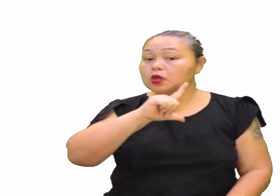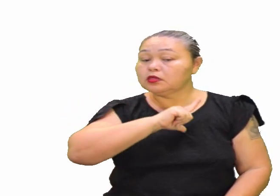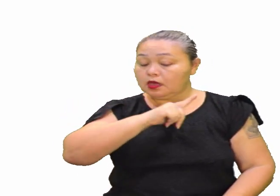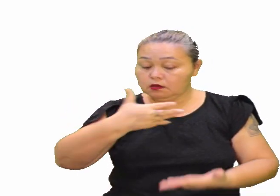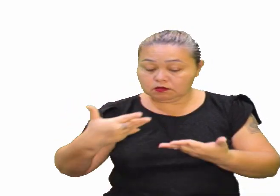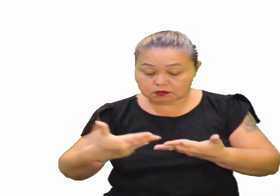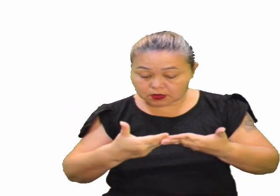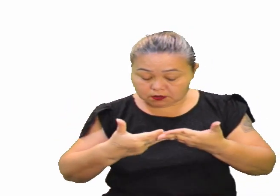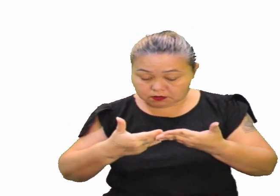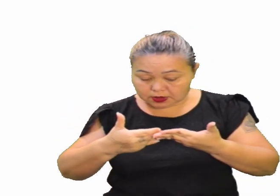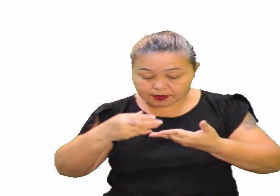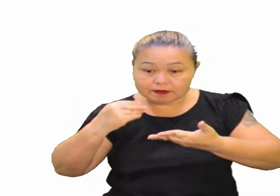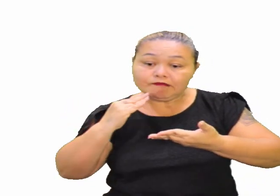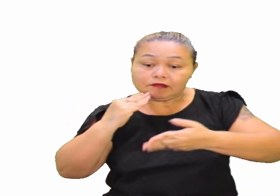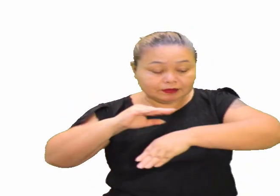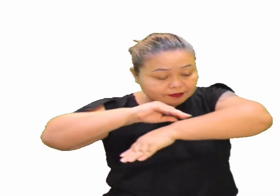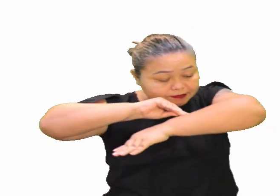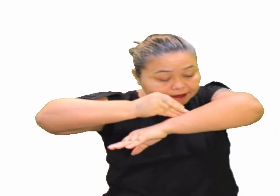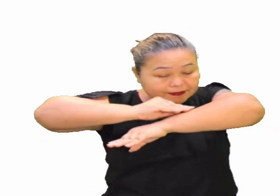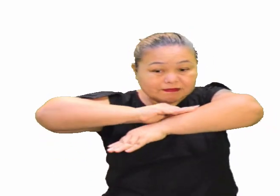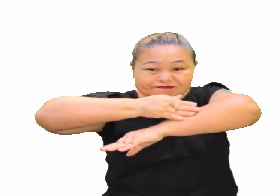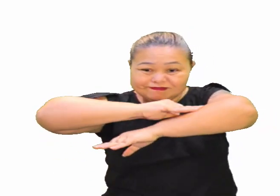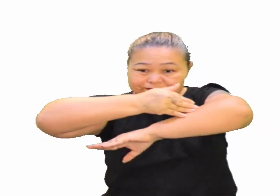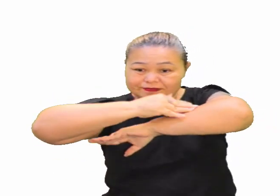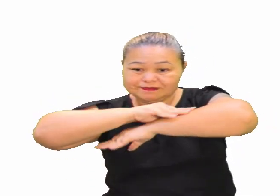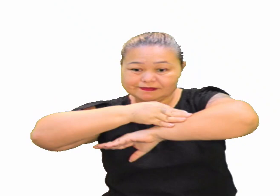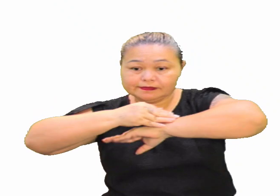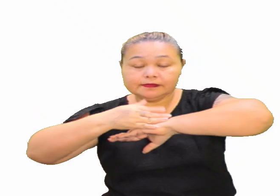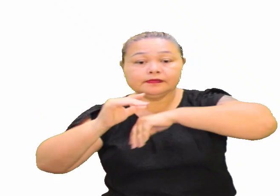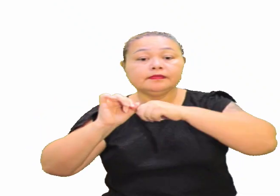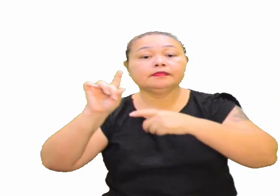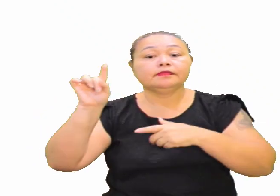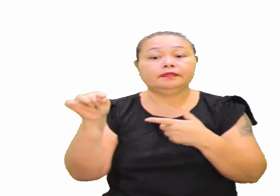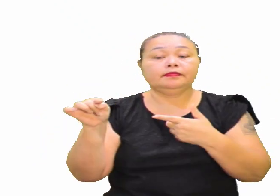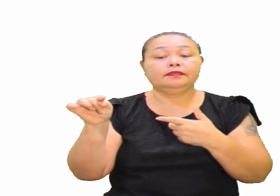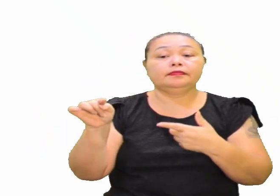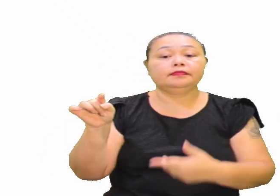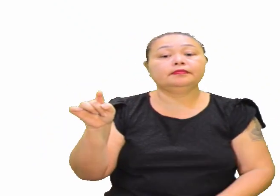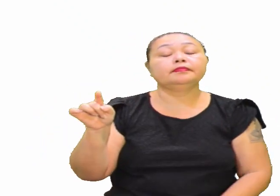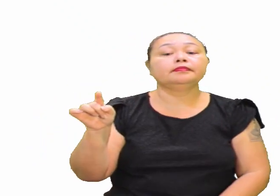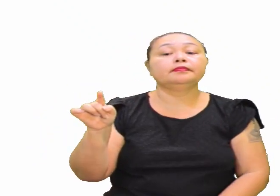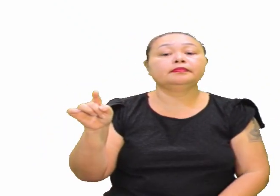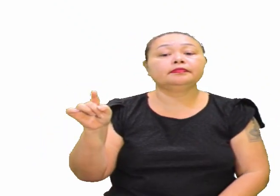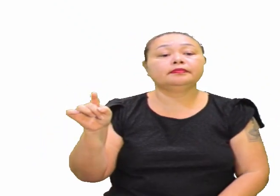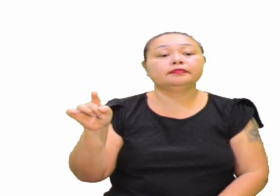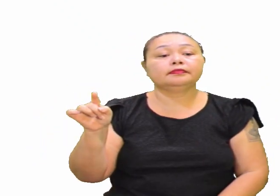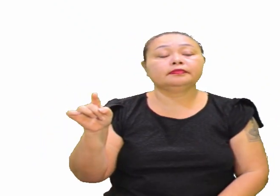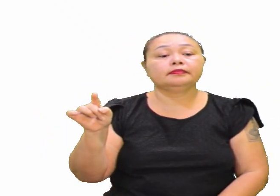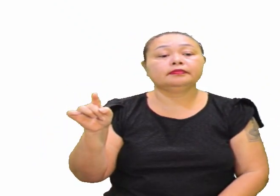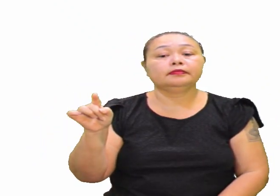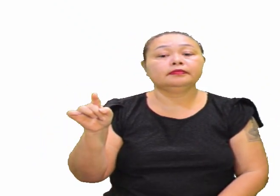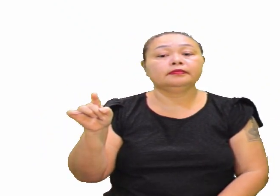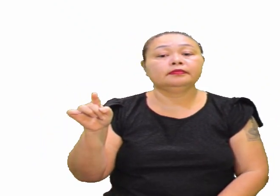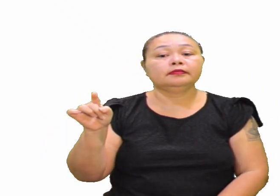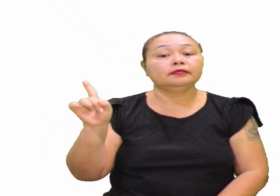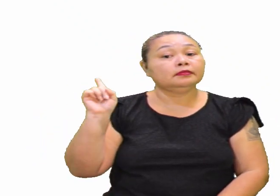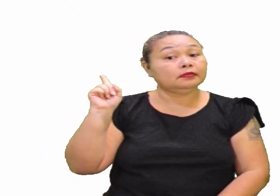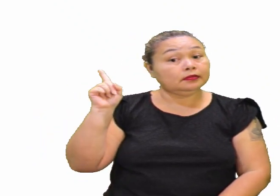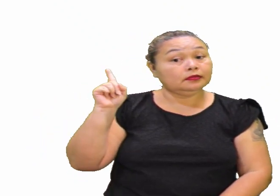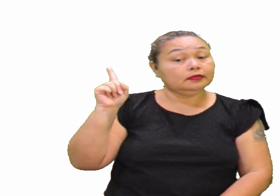com Pedro. A genealogia ilustrada essa informação. Olha só,